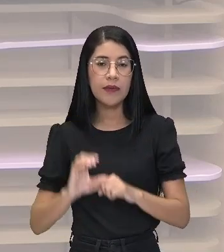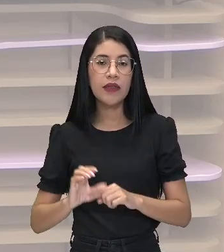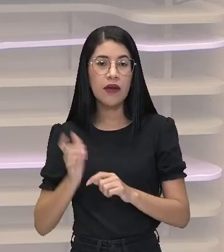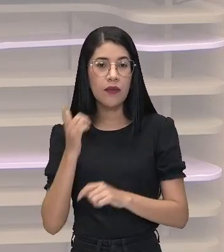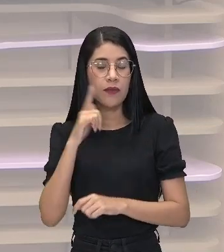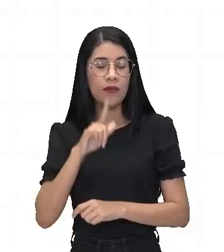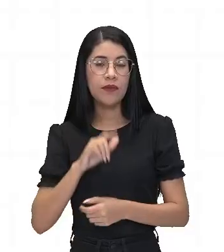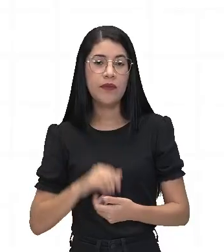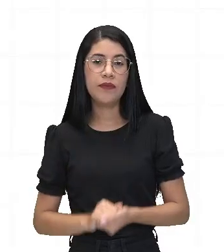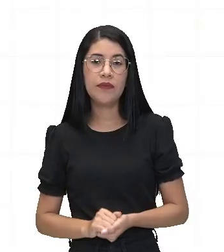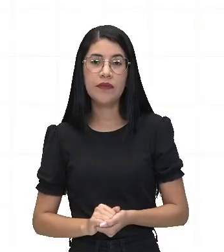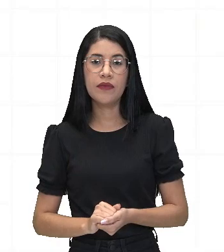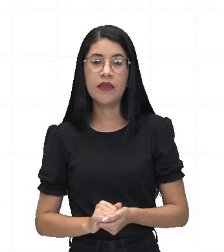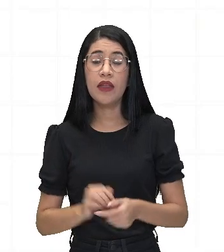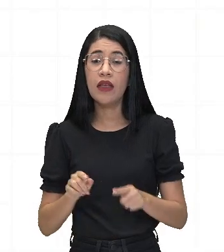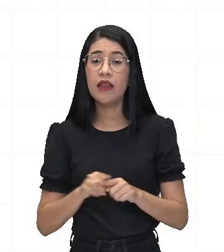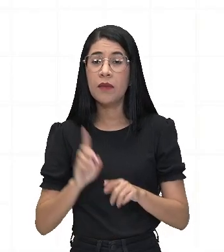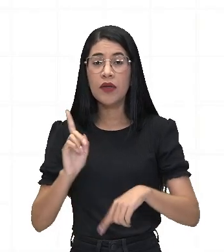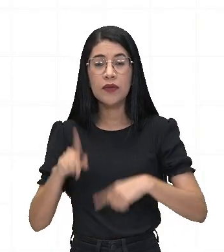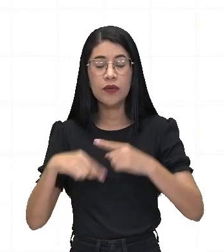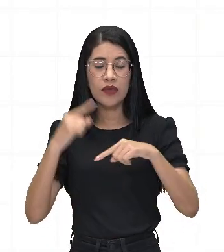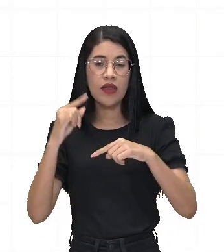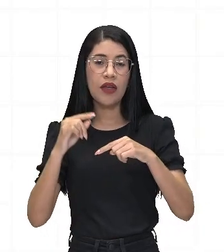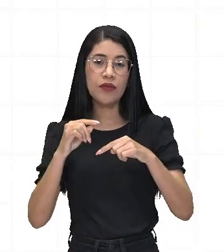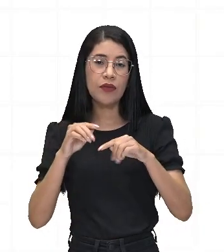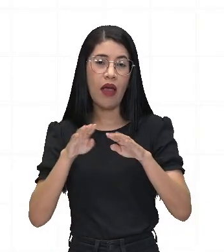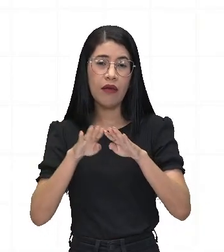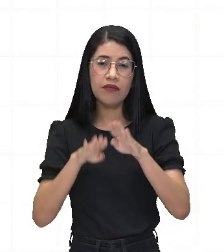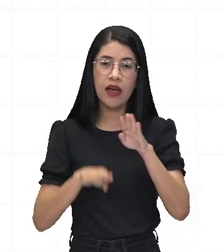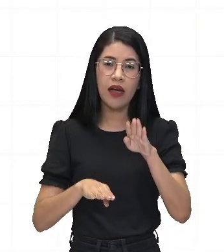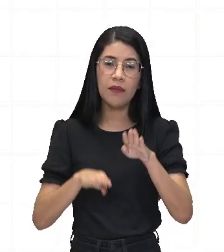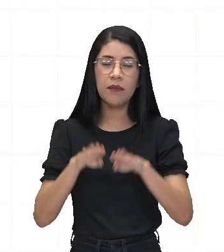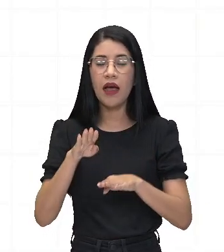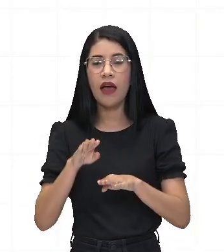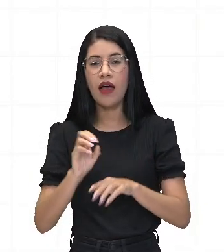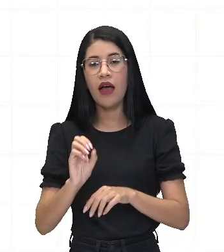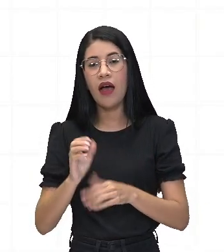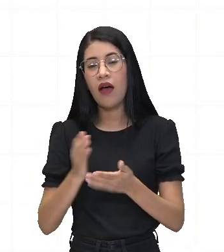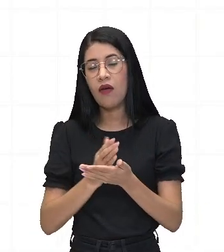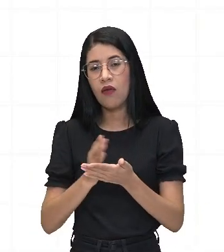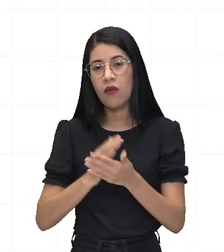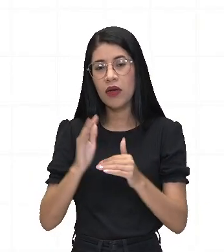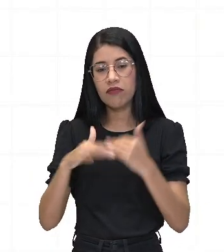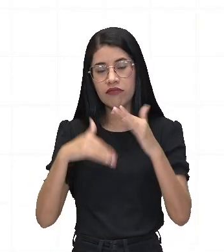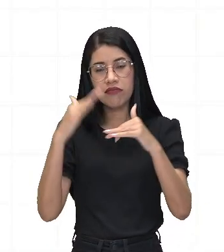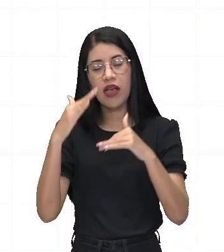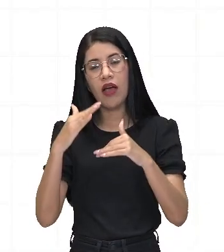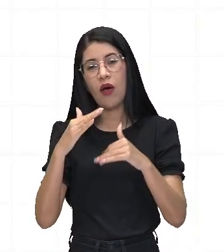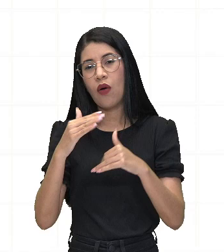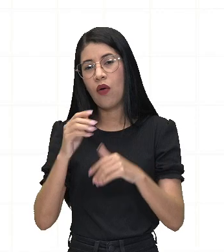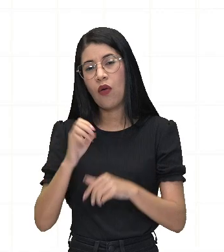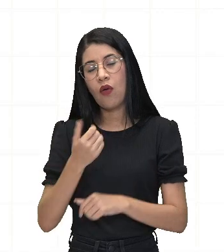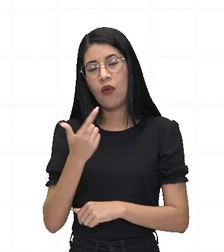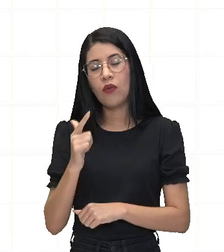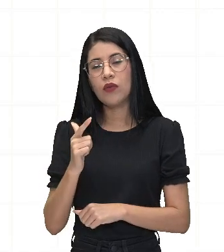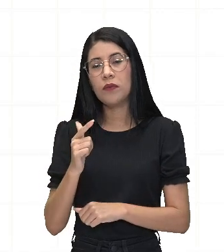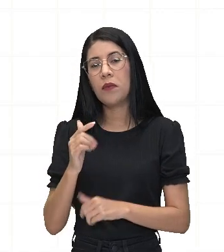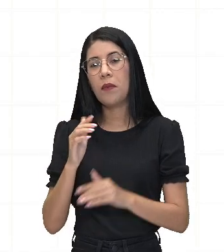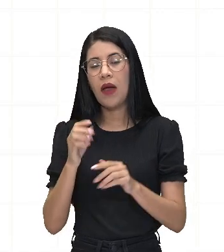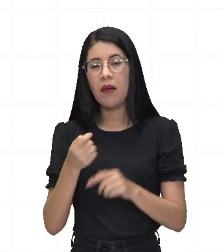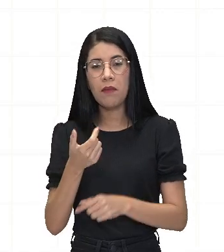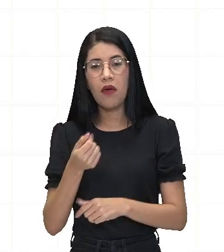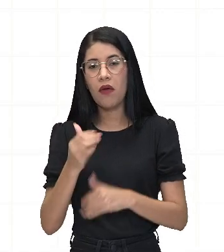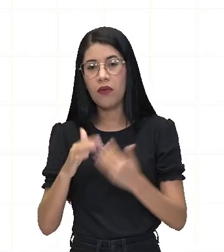O sucesso desigual, né, que a gente já viu, que algumas se desenvolveram mais, outras se desenvolveram menos, né? Algumas capitanias,